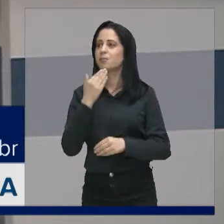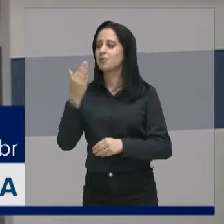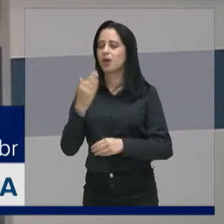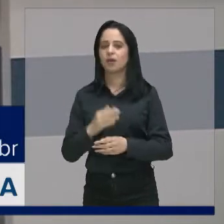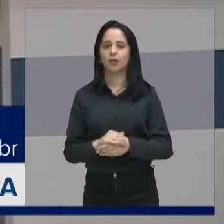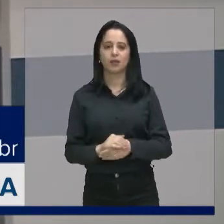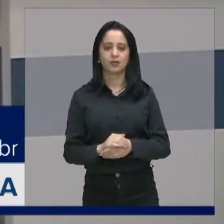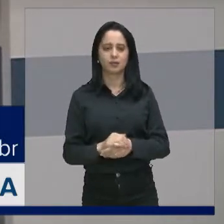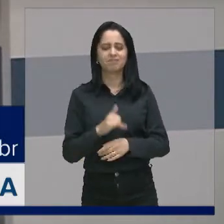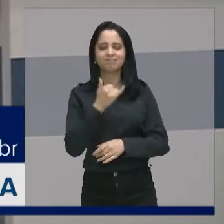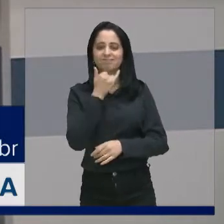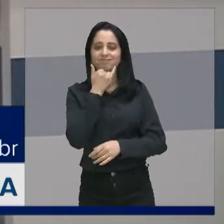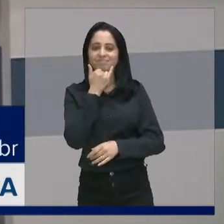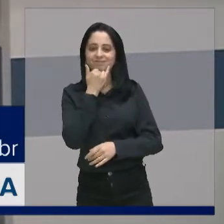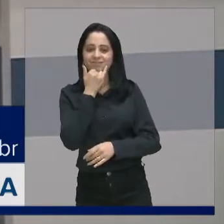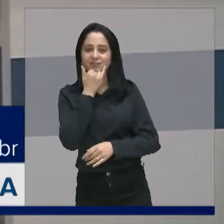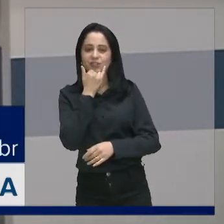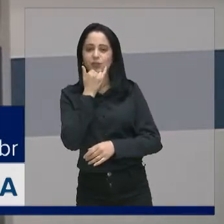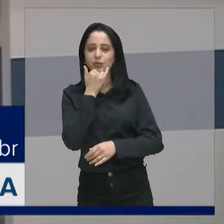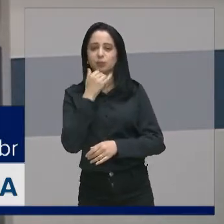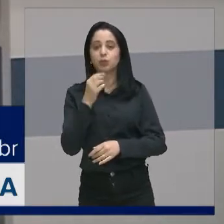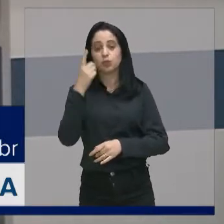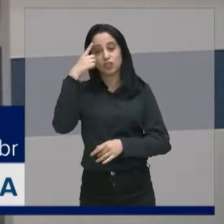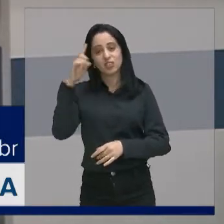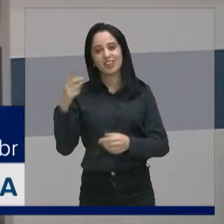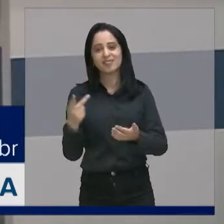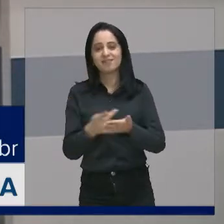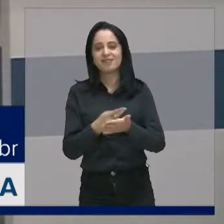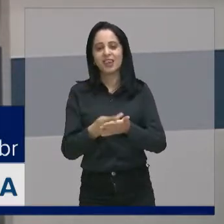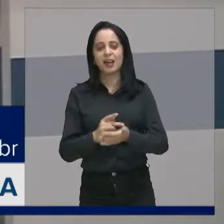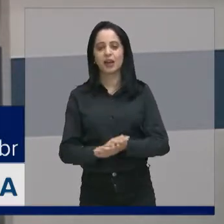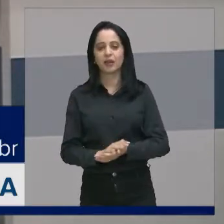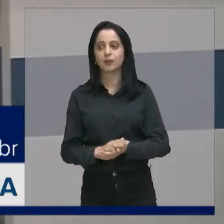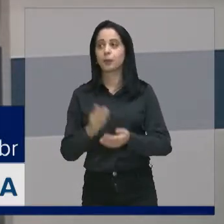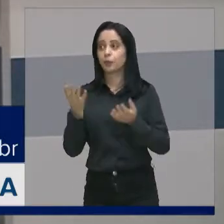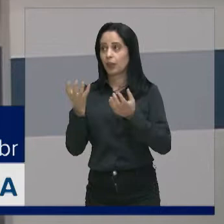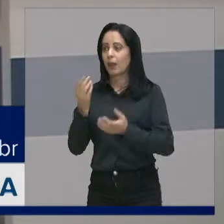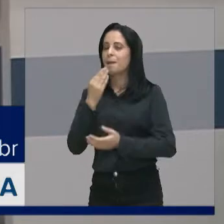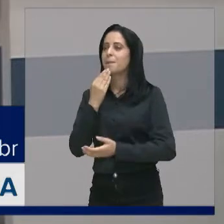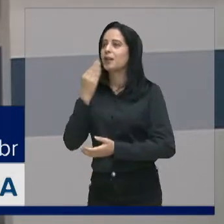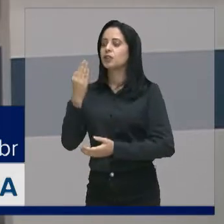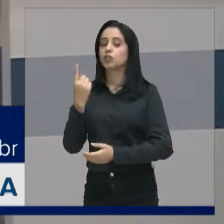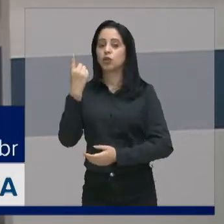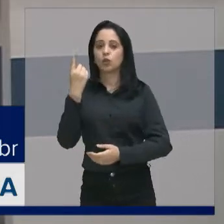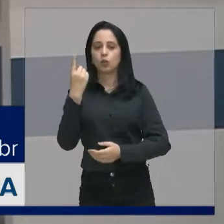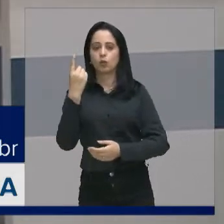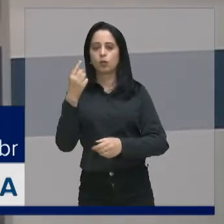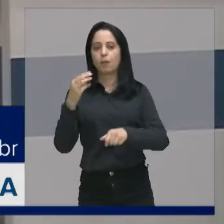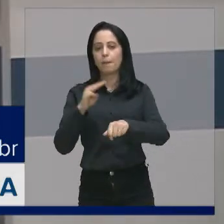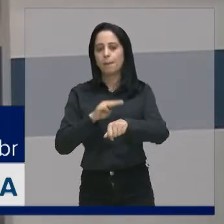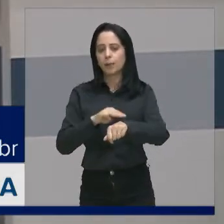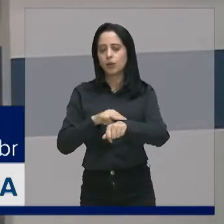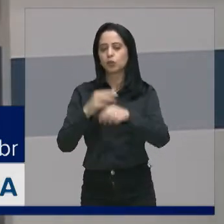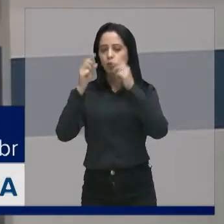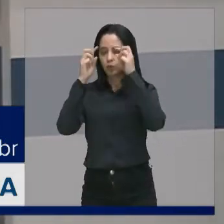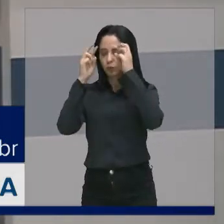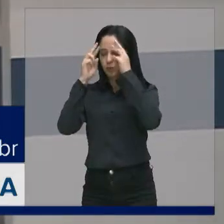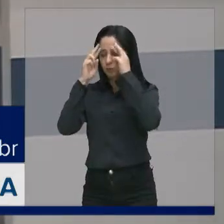Desculpa, não, eu coloquei a data errada. Quero aqui pedir um minuto de silêncio ao